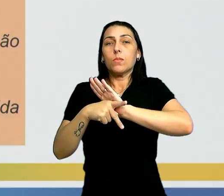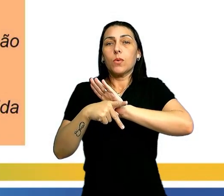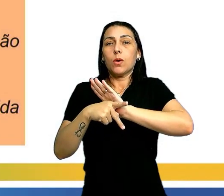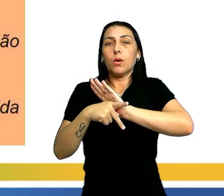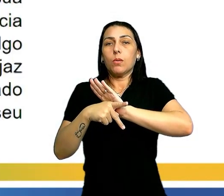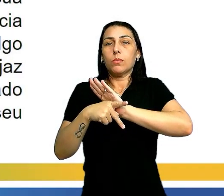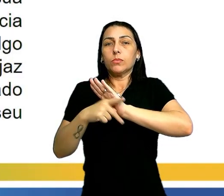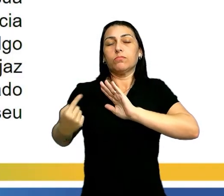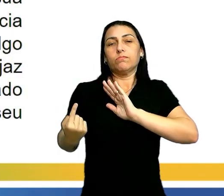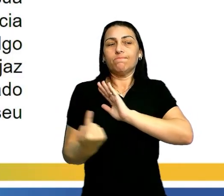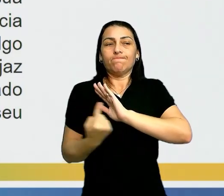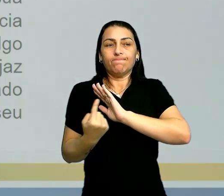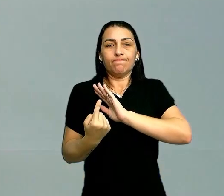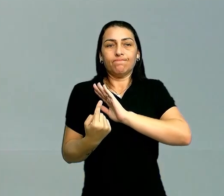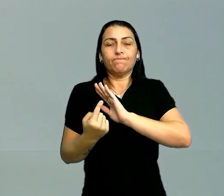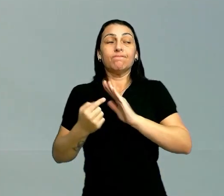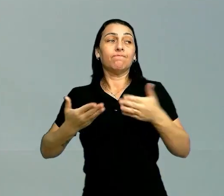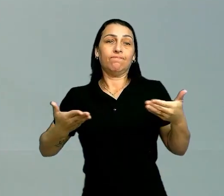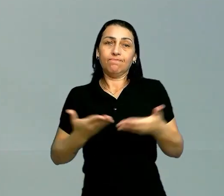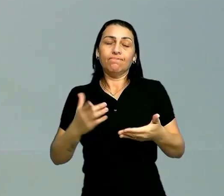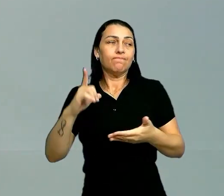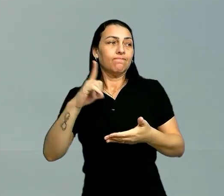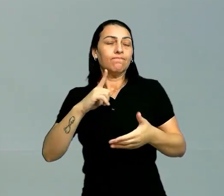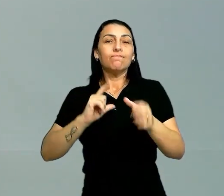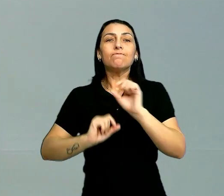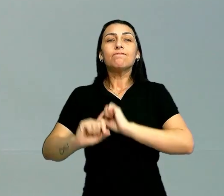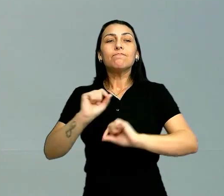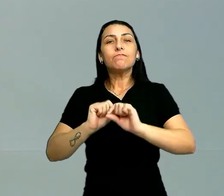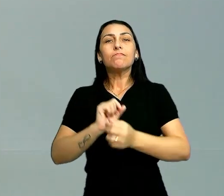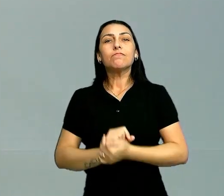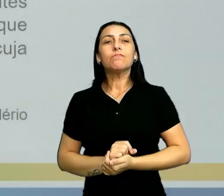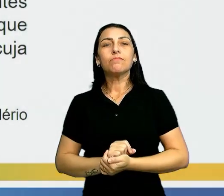autonomia. Agora, nós temos aí o seguinte